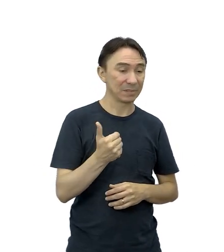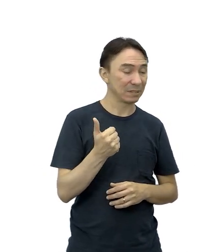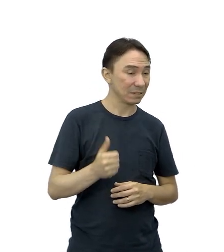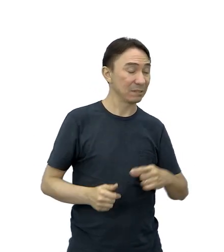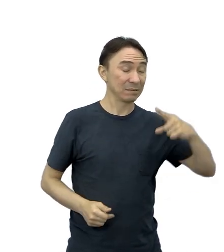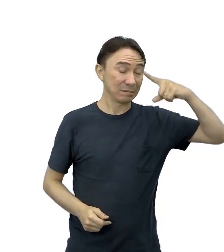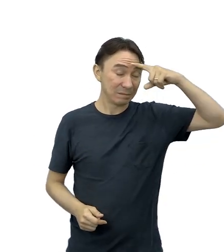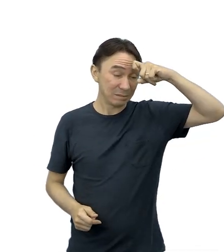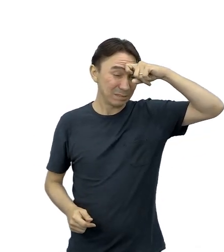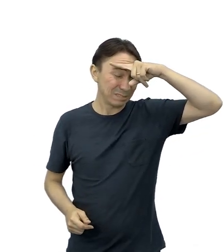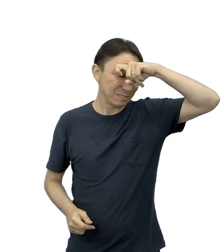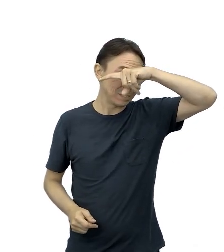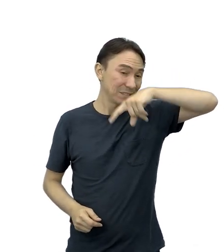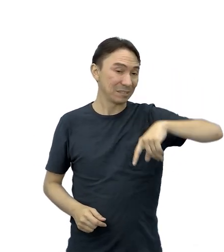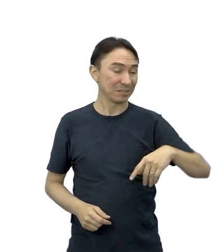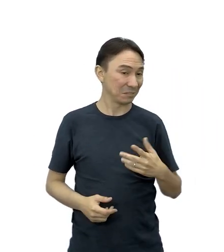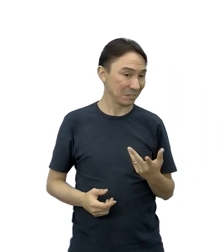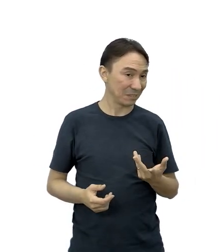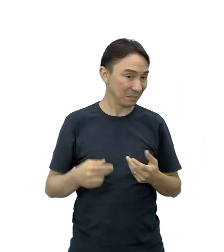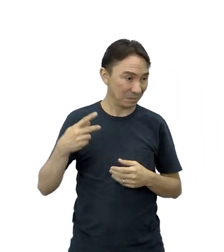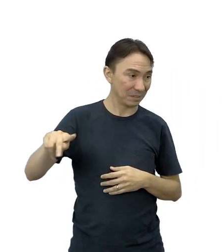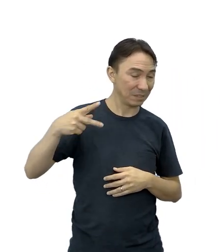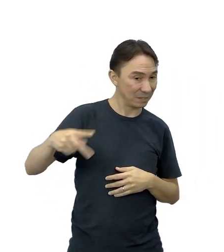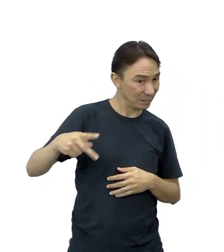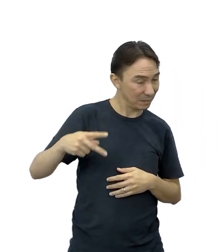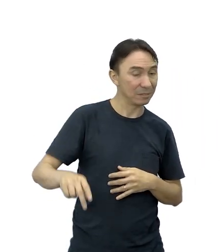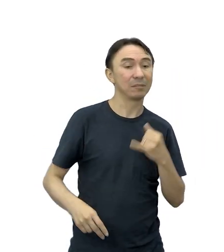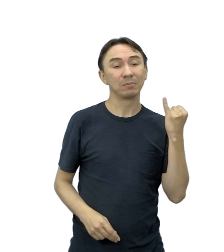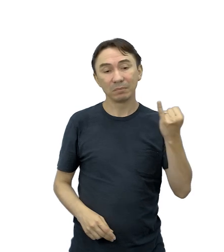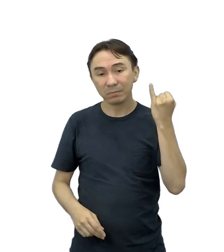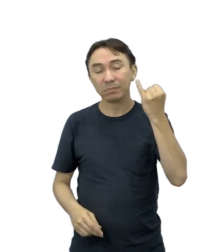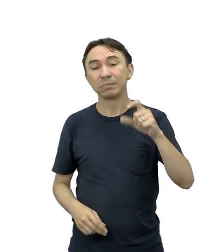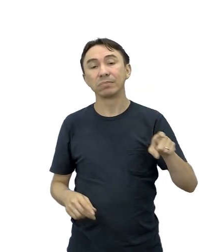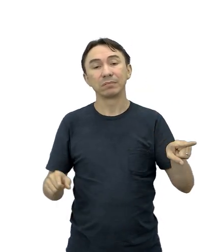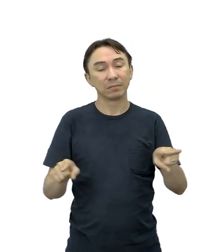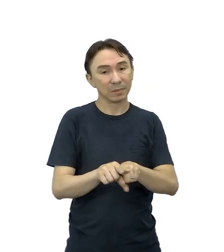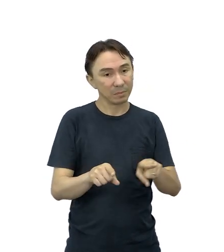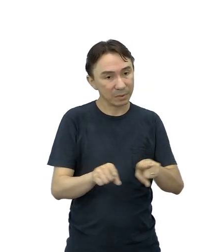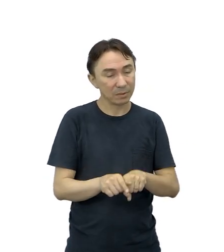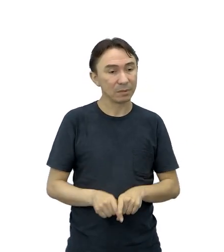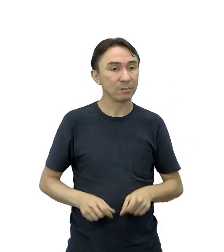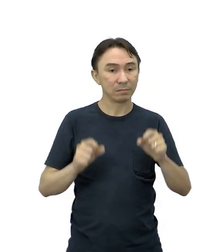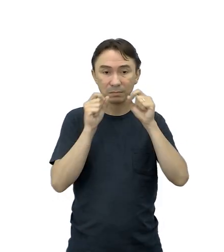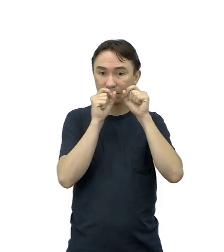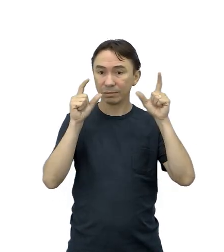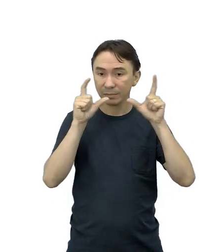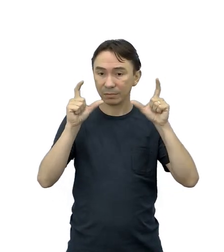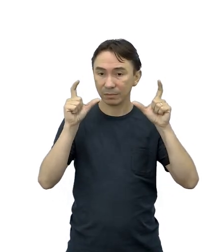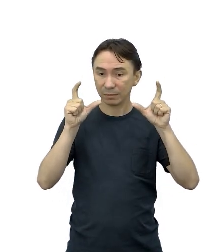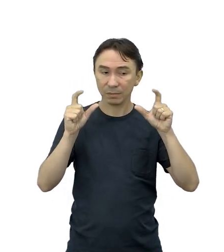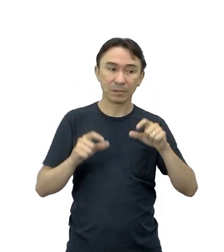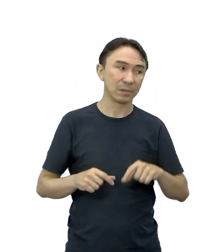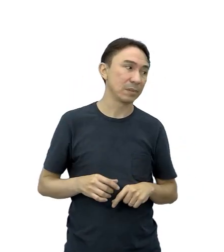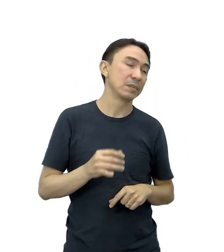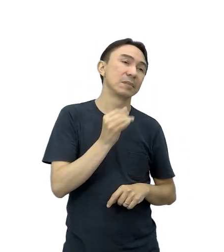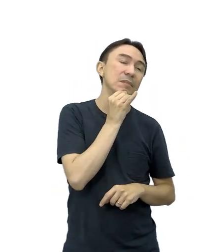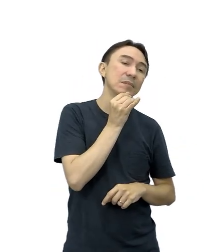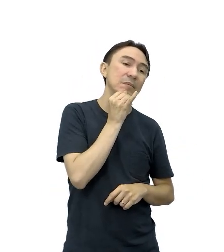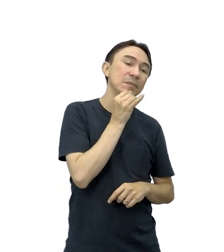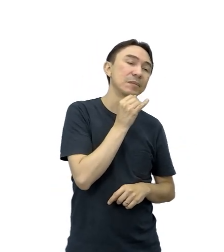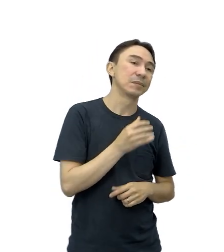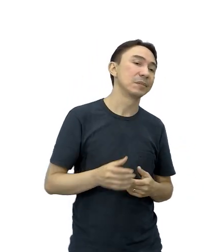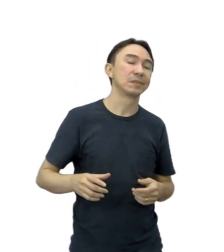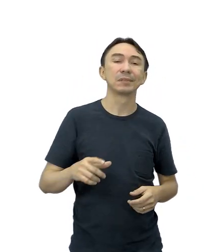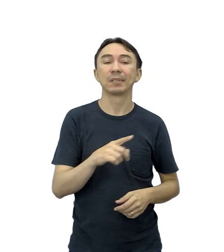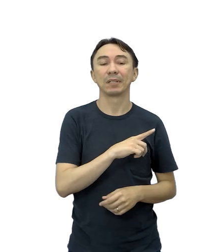de dificuldade muito grande. Então é interessante também observar esse aspecto, viu? De quando eu tenho ali 25